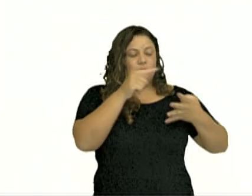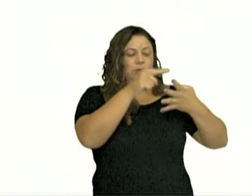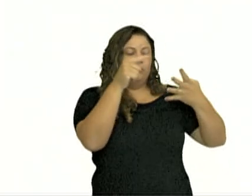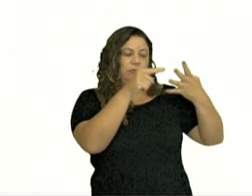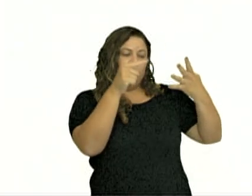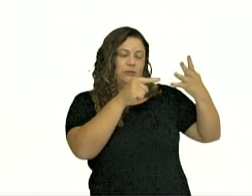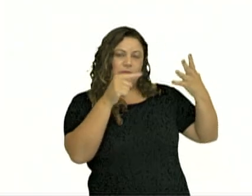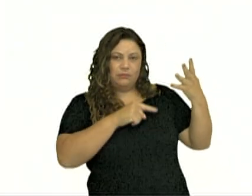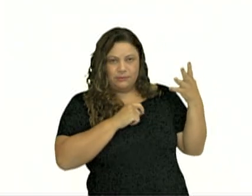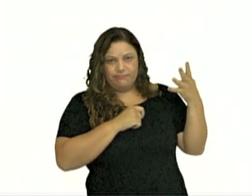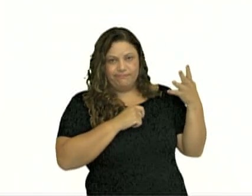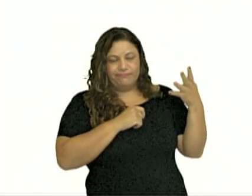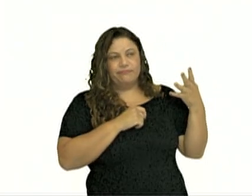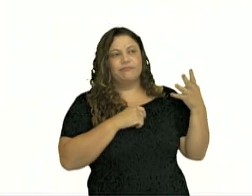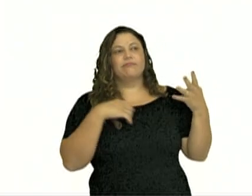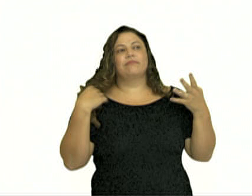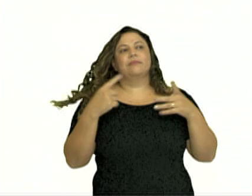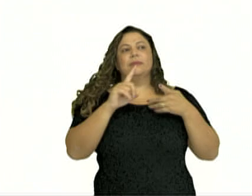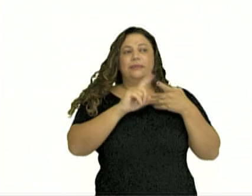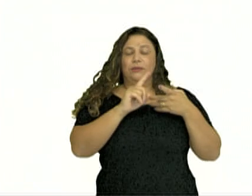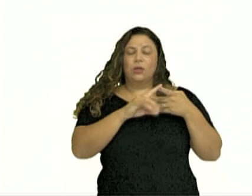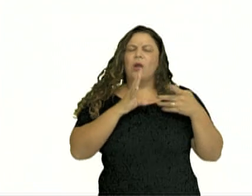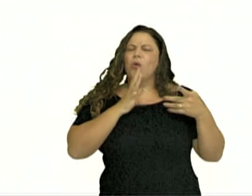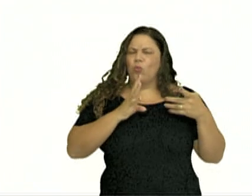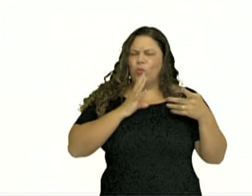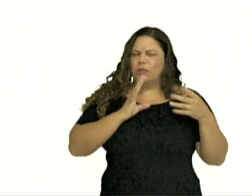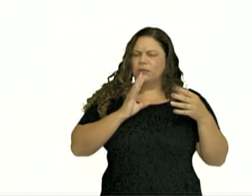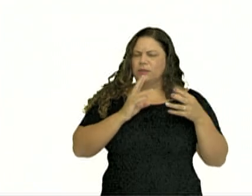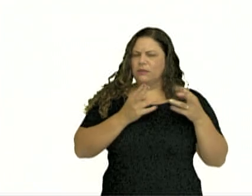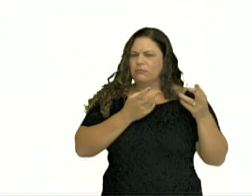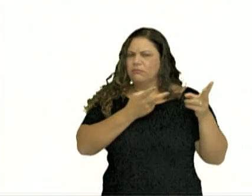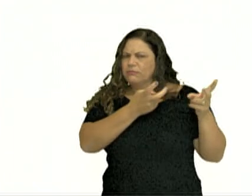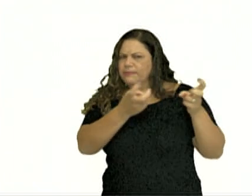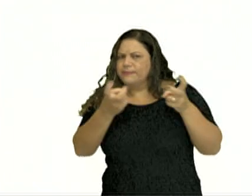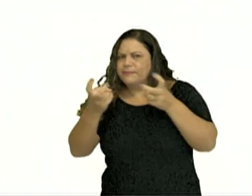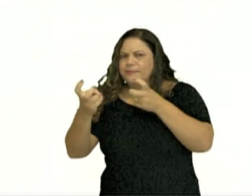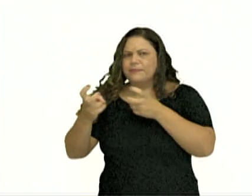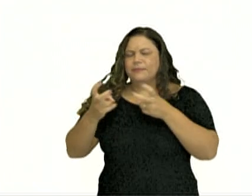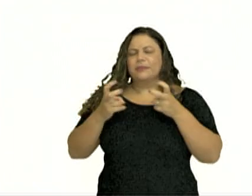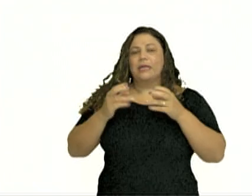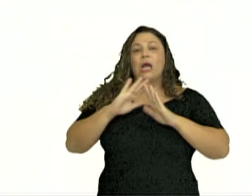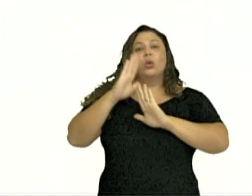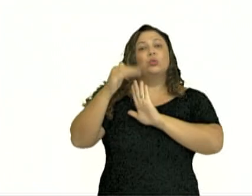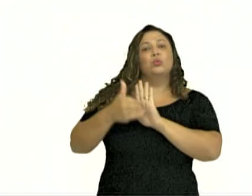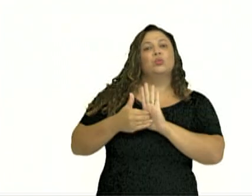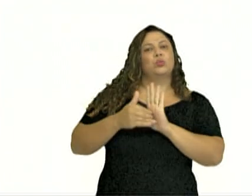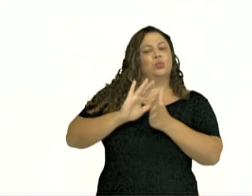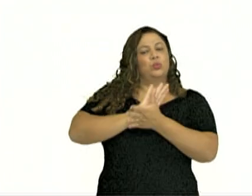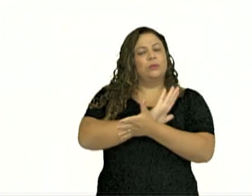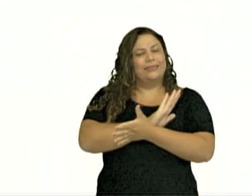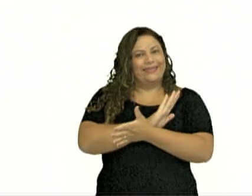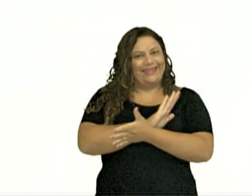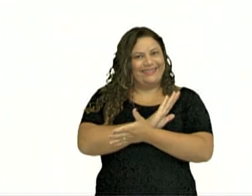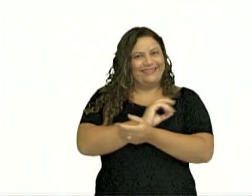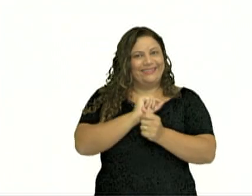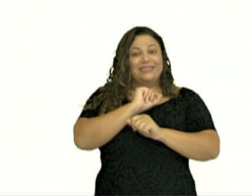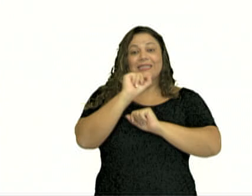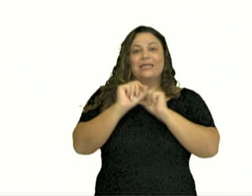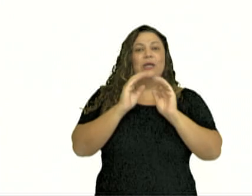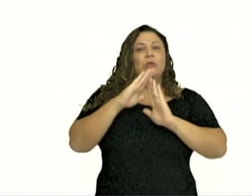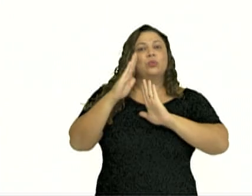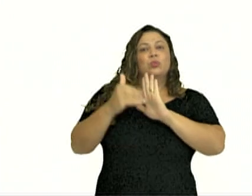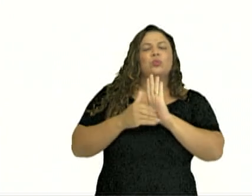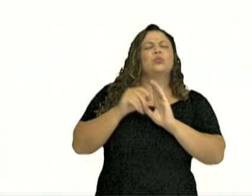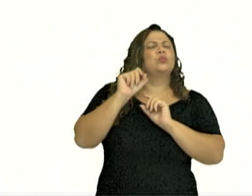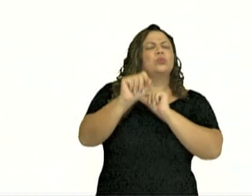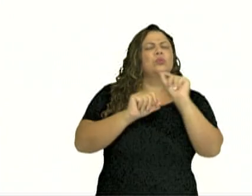organização financeira. Primeiro, conhecer e fazer uma análise de todos os gastos, ou seja, tudo que você